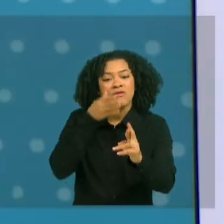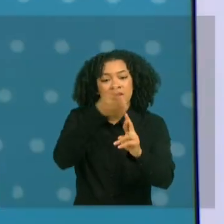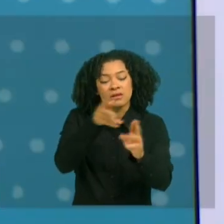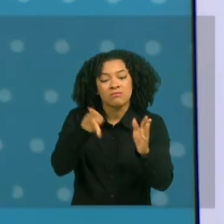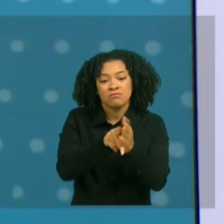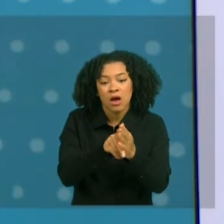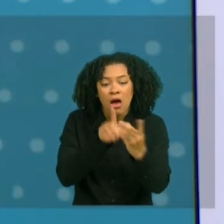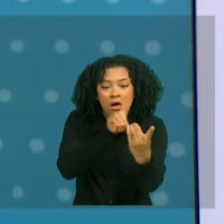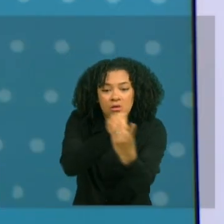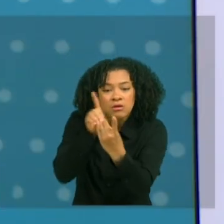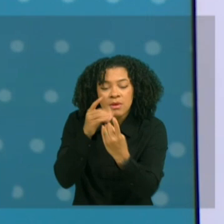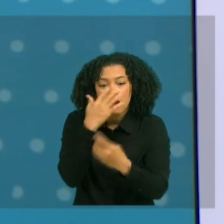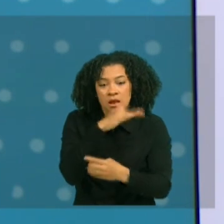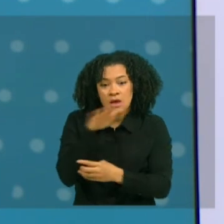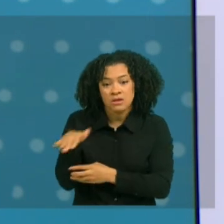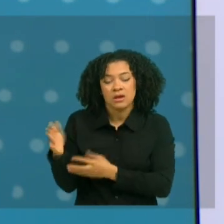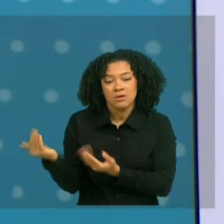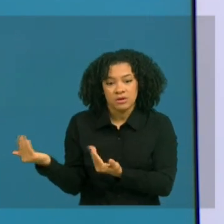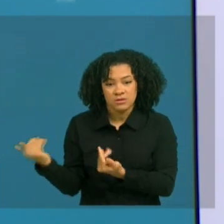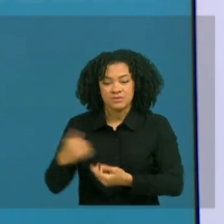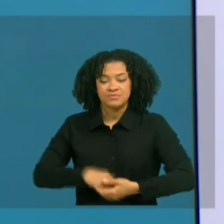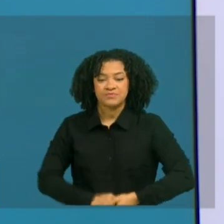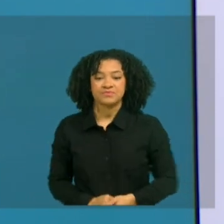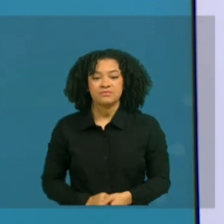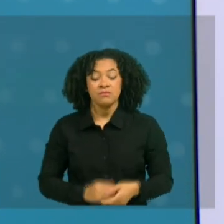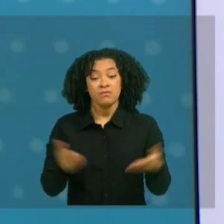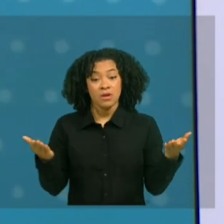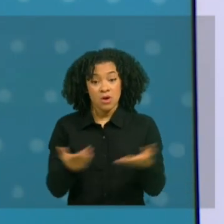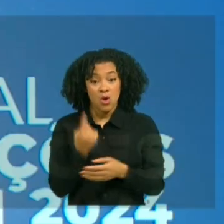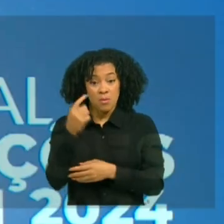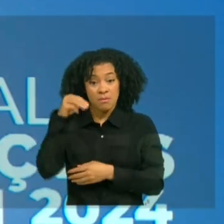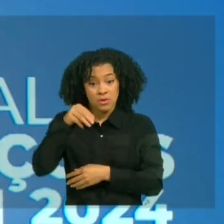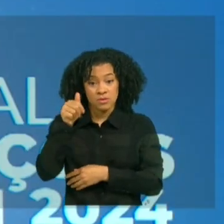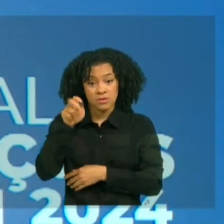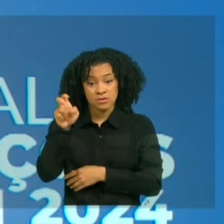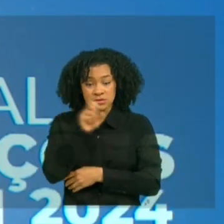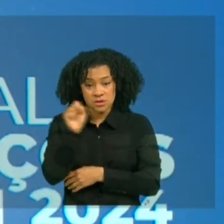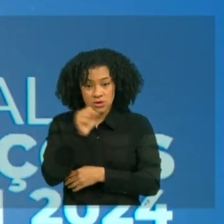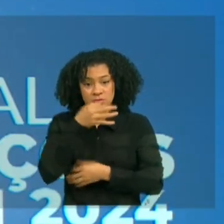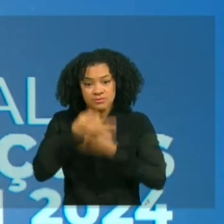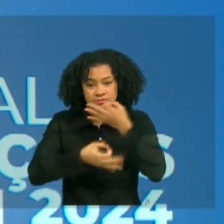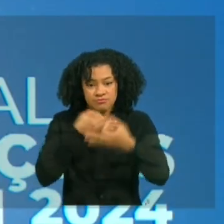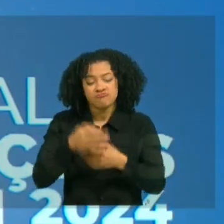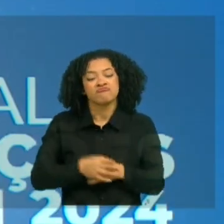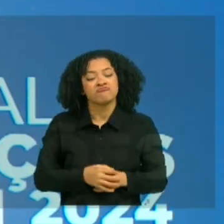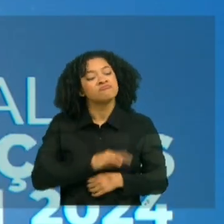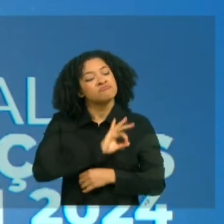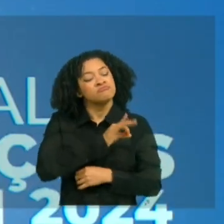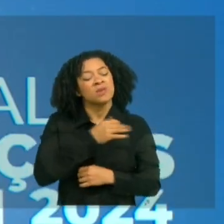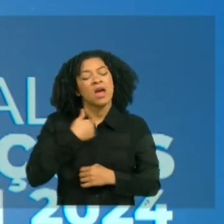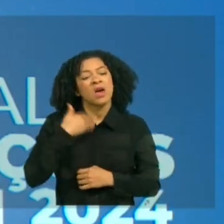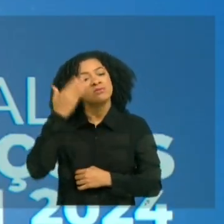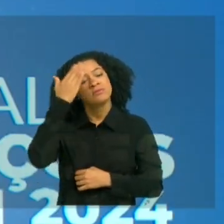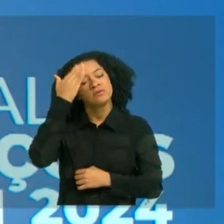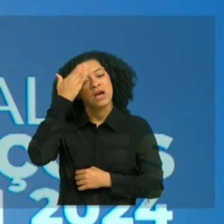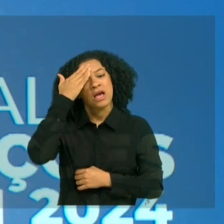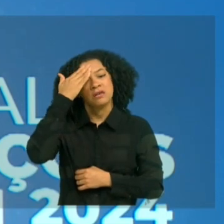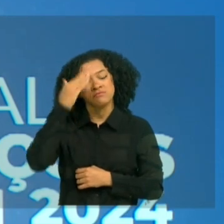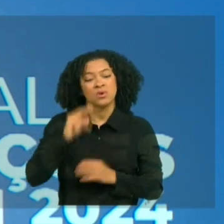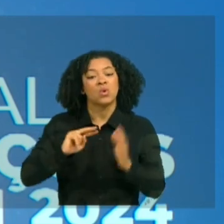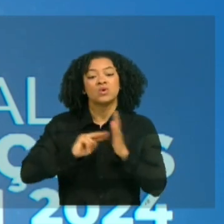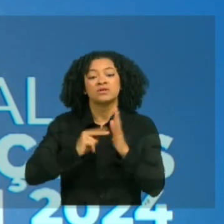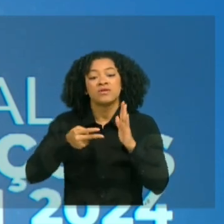adolescentes Dona Mira se ela tem agora um minuto 15 segundos para tréplica Com certeza eu sei muito bem o que